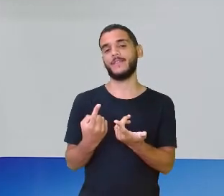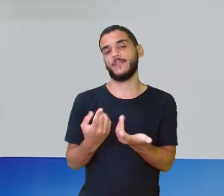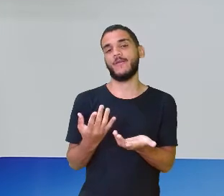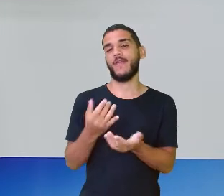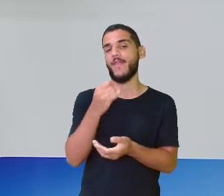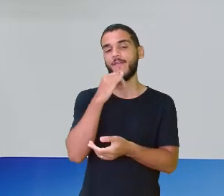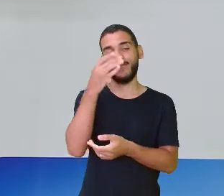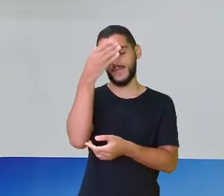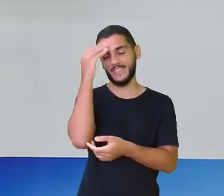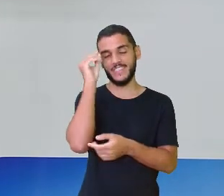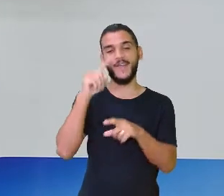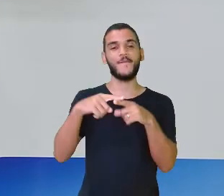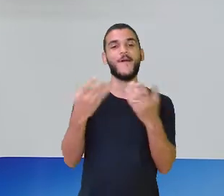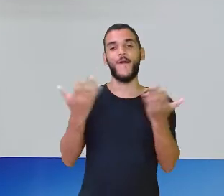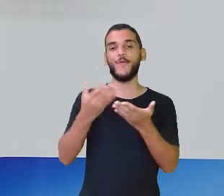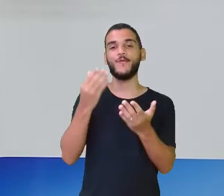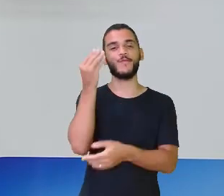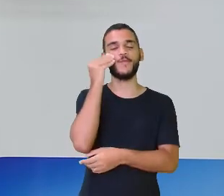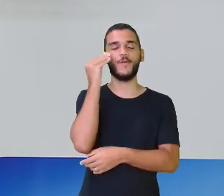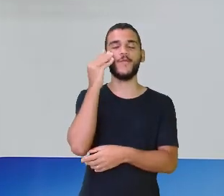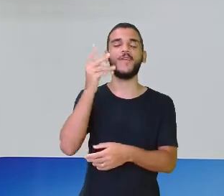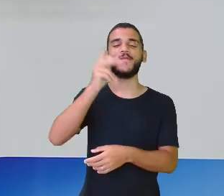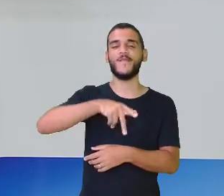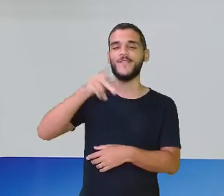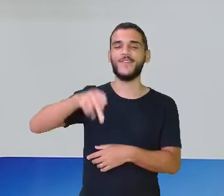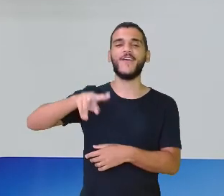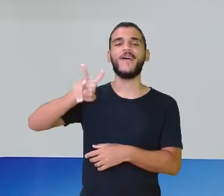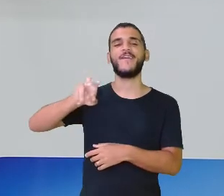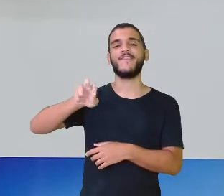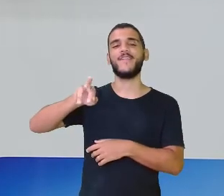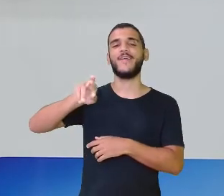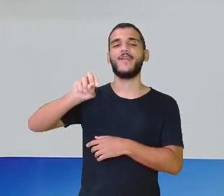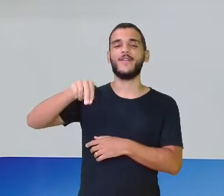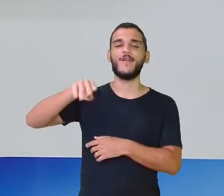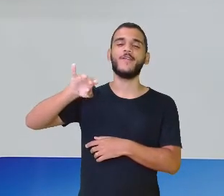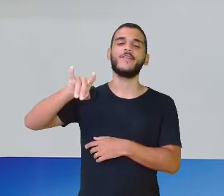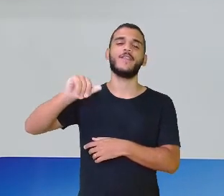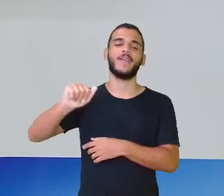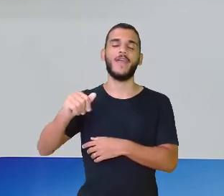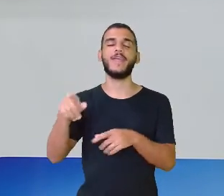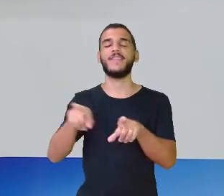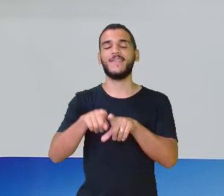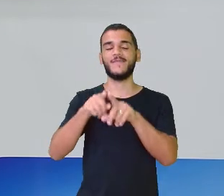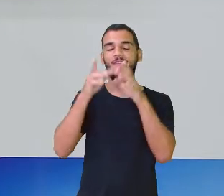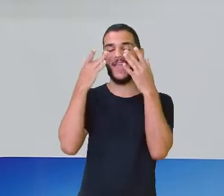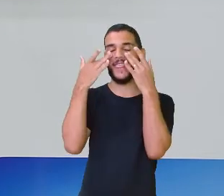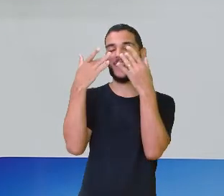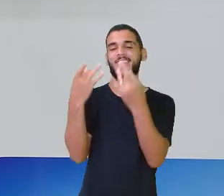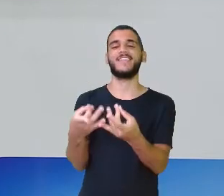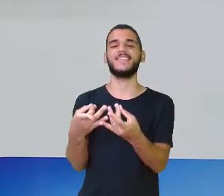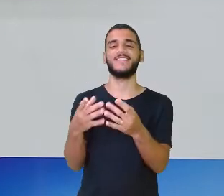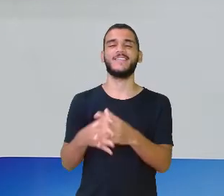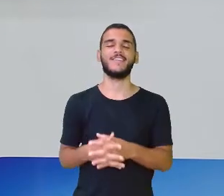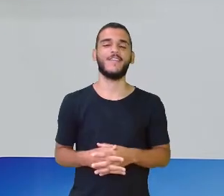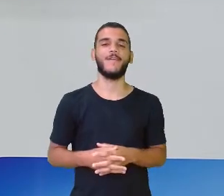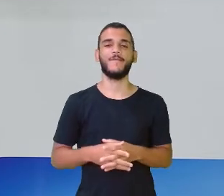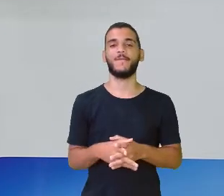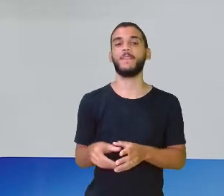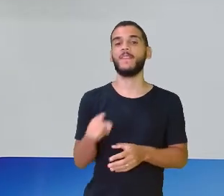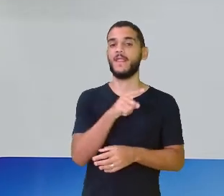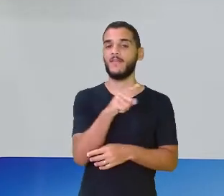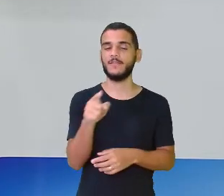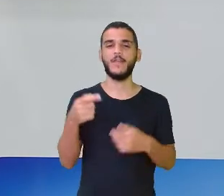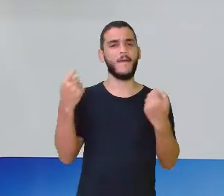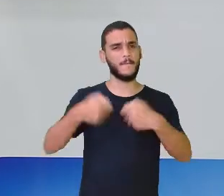beijo para todo mundo. A professora Verônica também muito atenciosa. E vocês